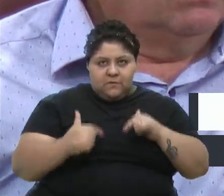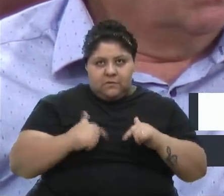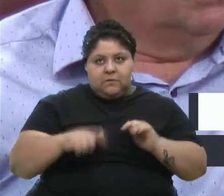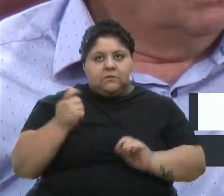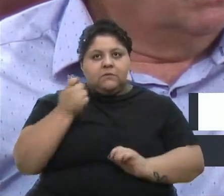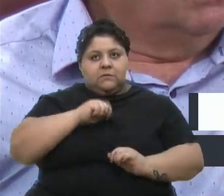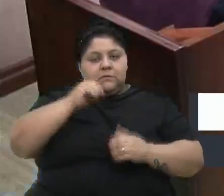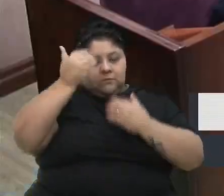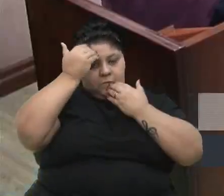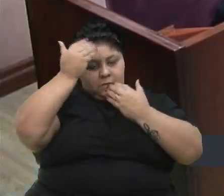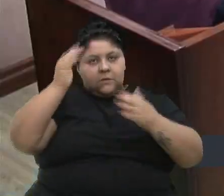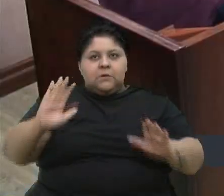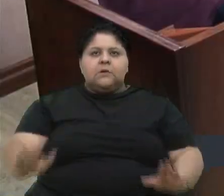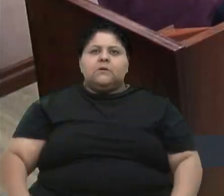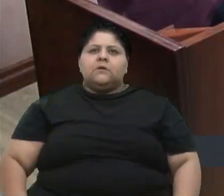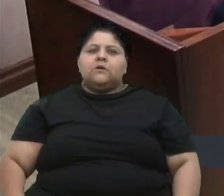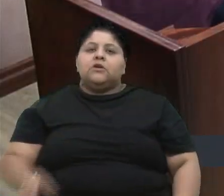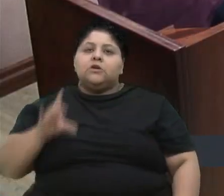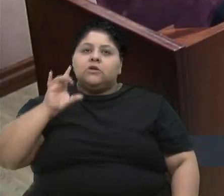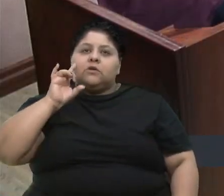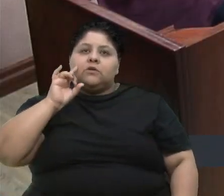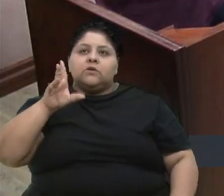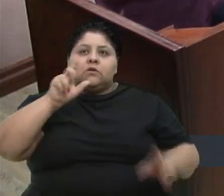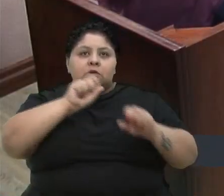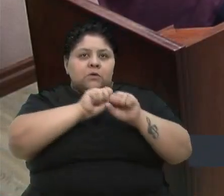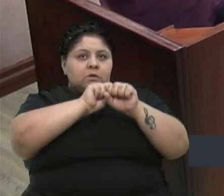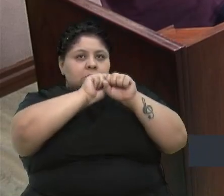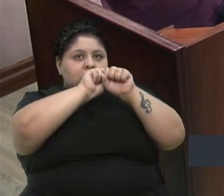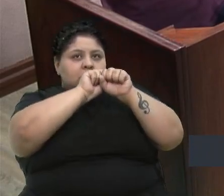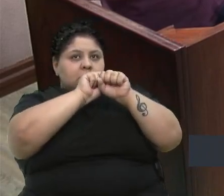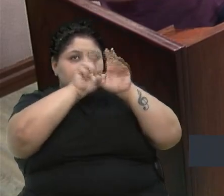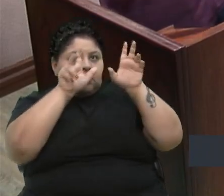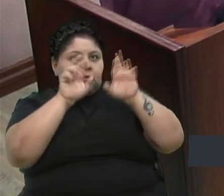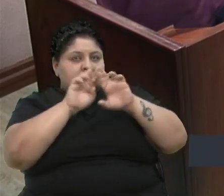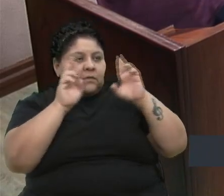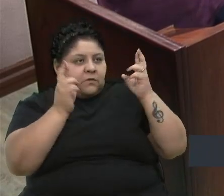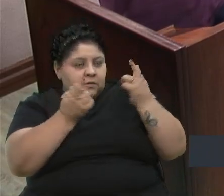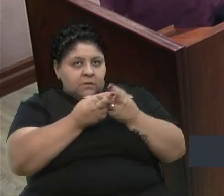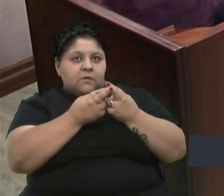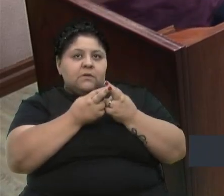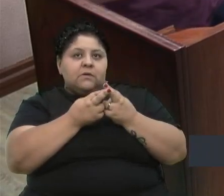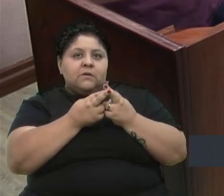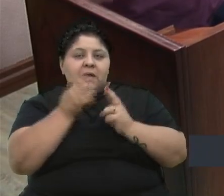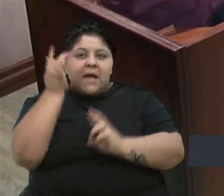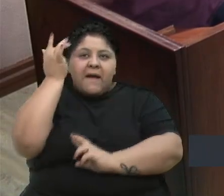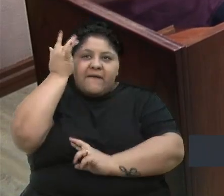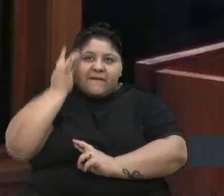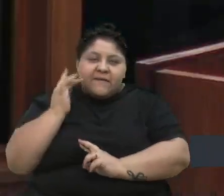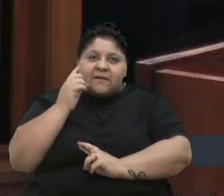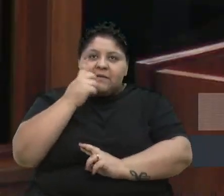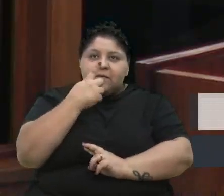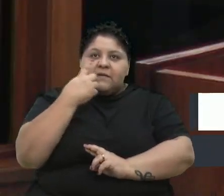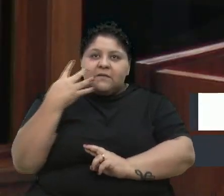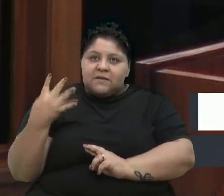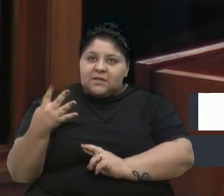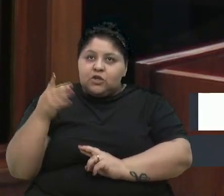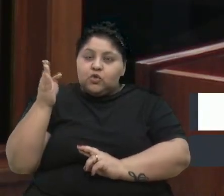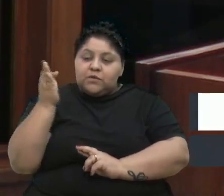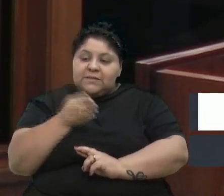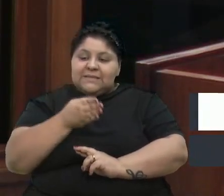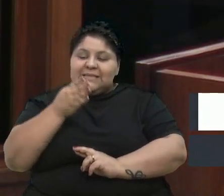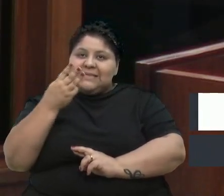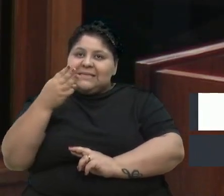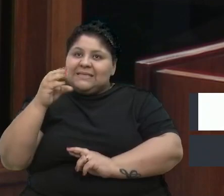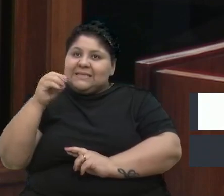Muito obrigado. Só para ficar claro, a reunião, depois eu vou botar no grupo, mas a reunião é amanhã às 14h30, aqui na Câmara